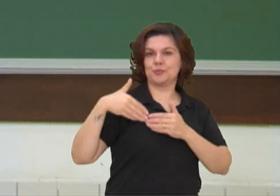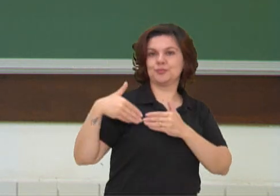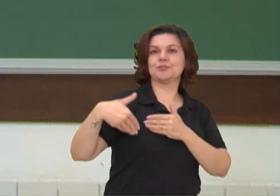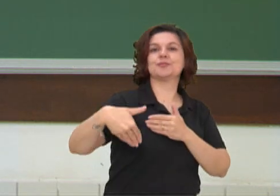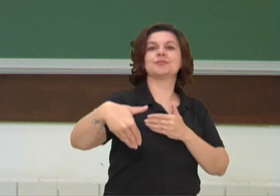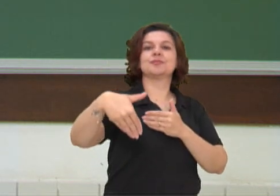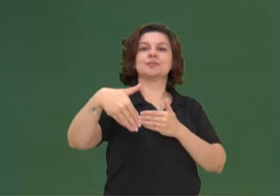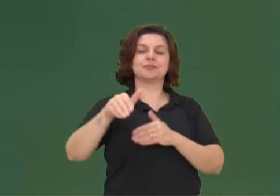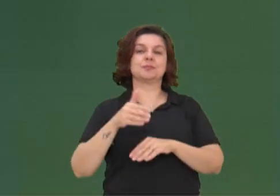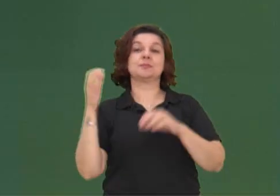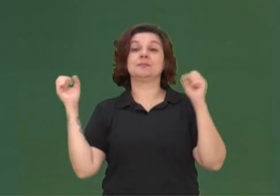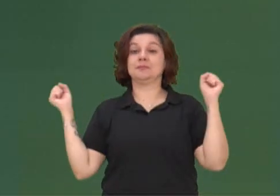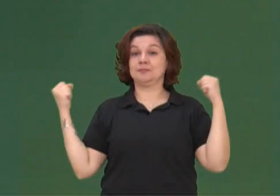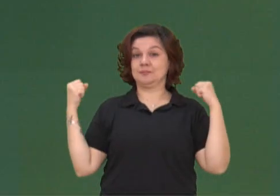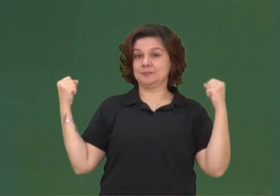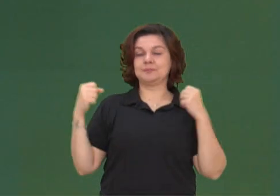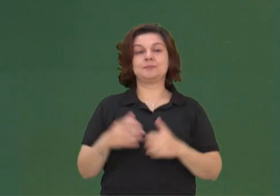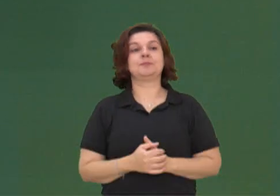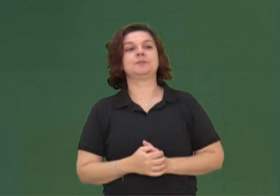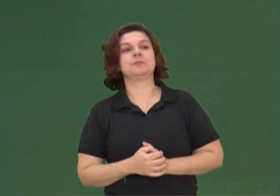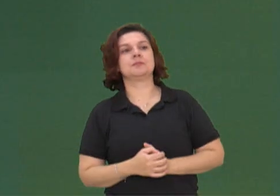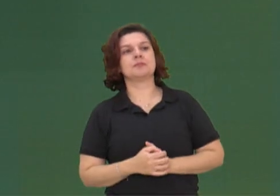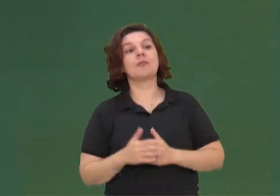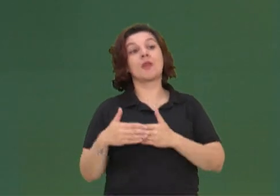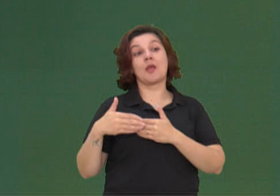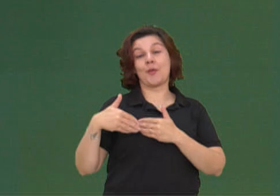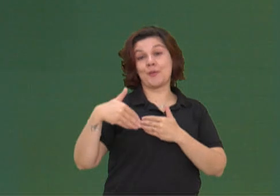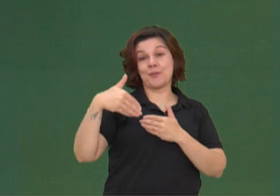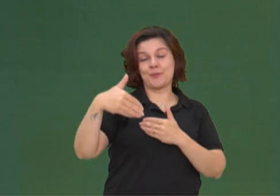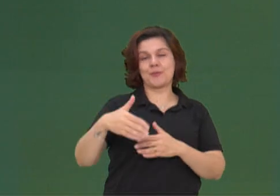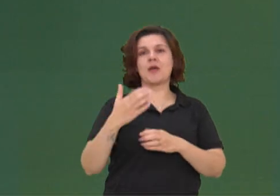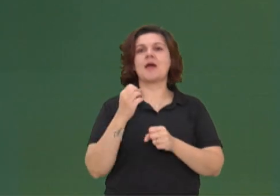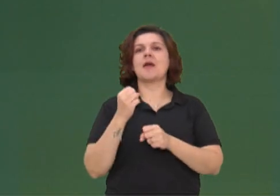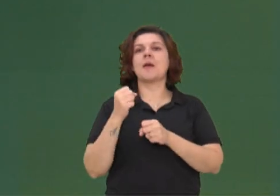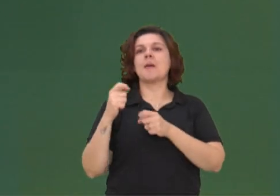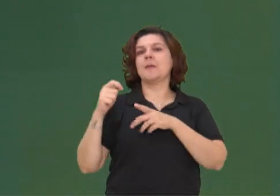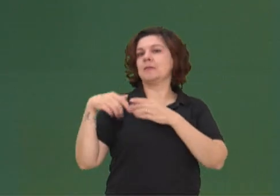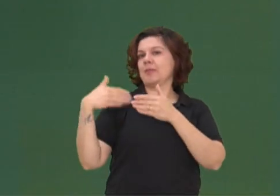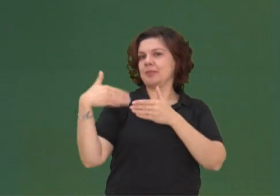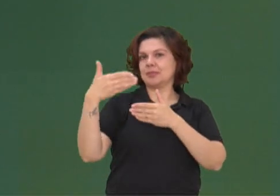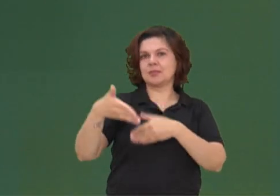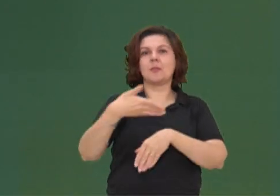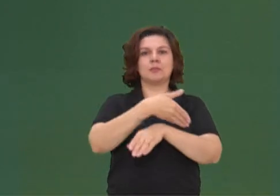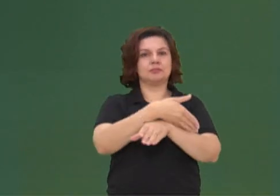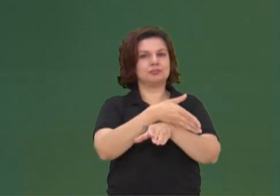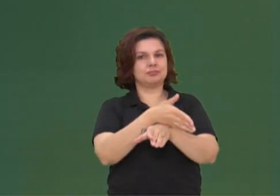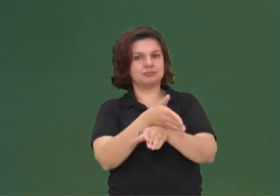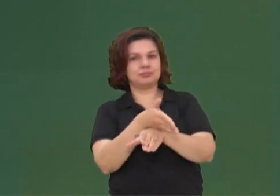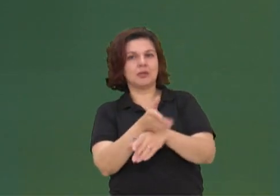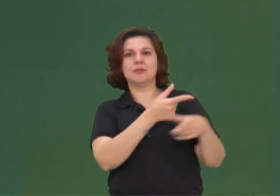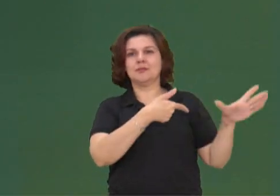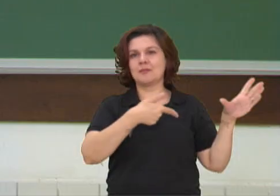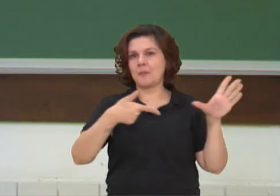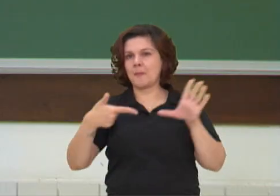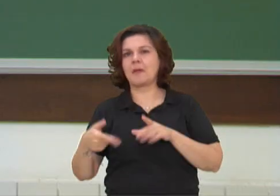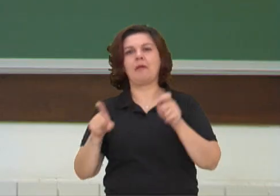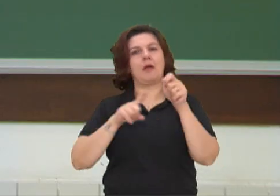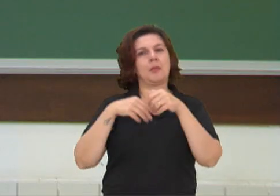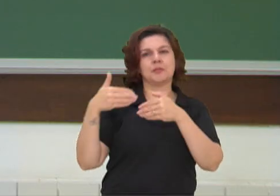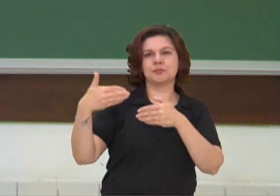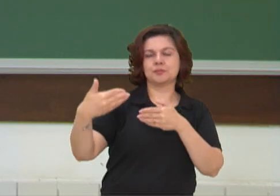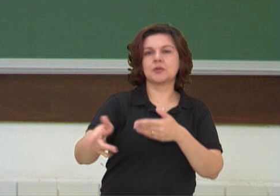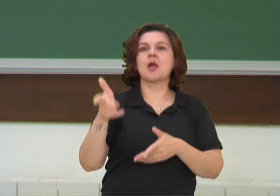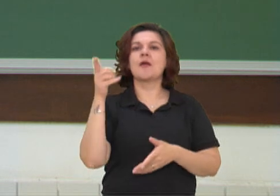tipo de atividade física. Com o tempo você vai podendo sim, você vai sair ali dos exercícios fáceis e vai ali